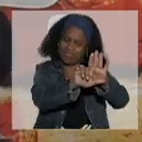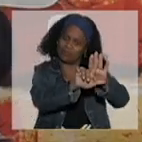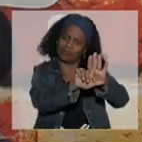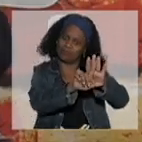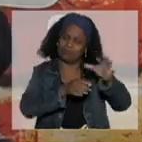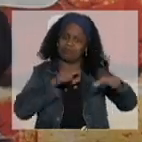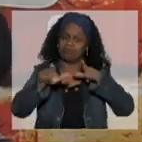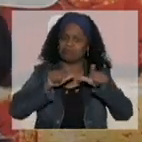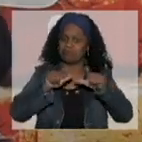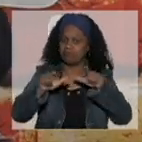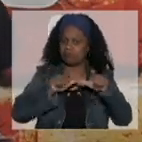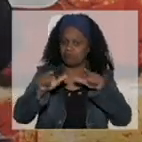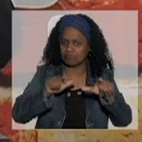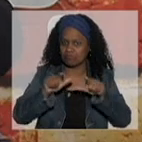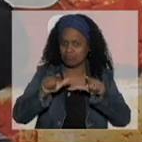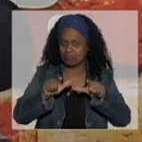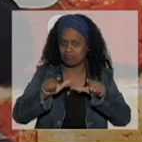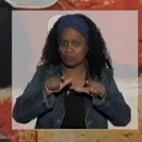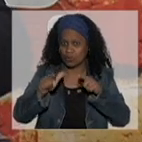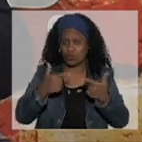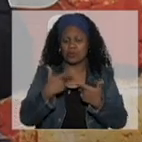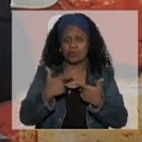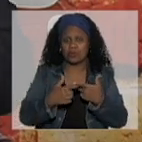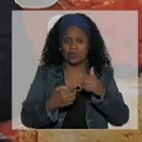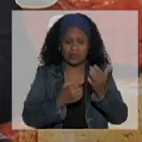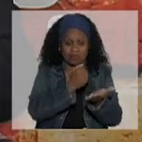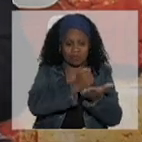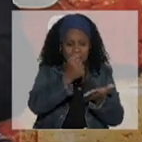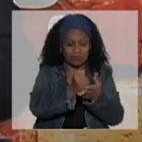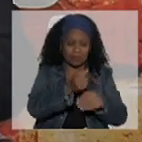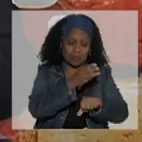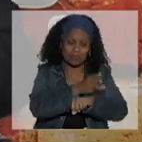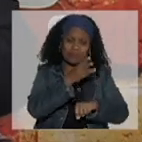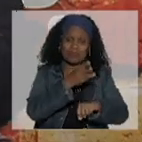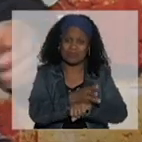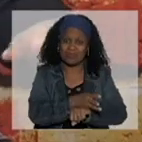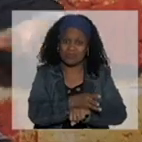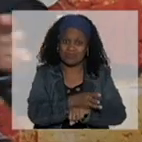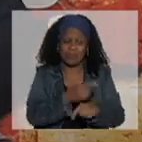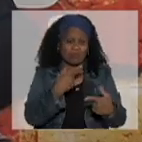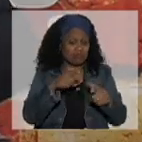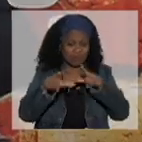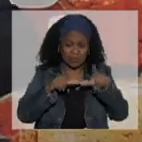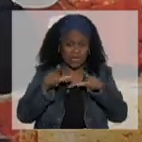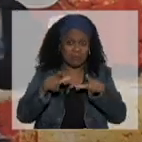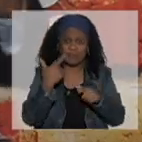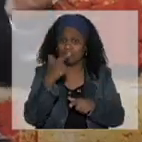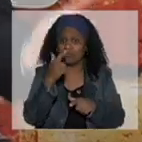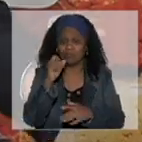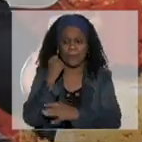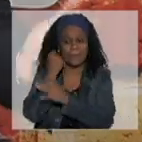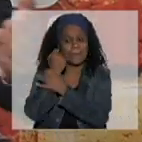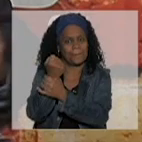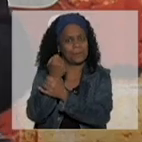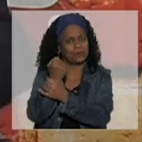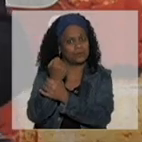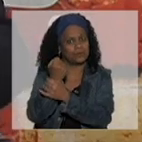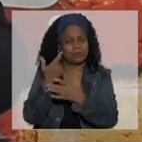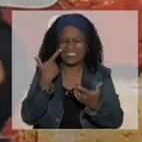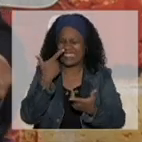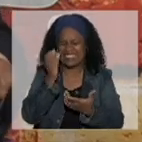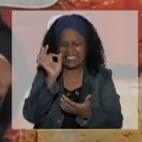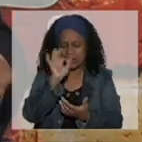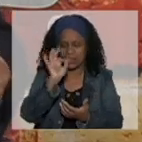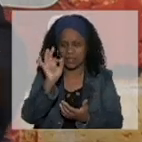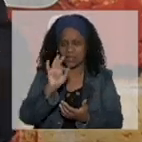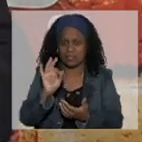trabalhista que incrementa o trabalho dito sazonal intermitente netão trabalho de proteger nossa você está terceirizado é você não